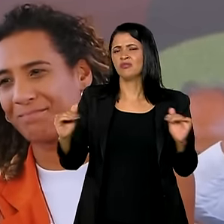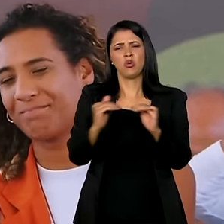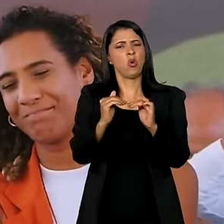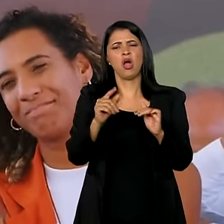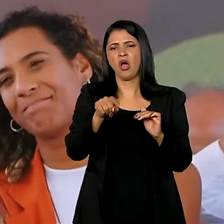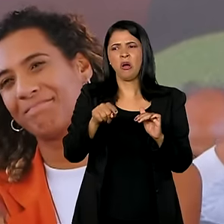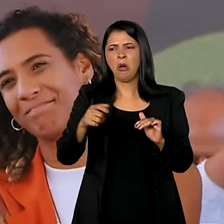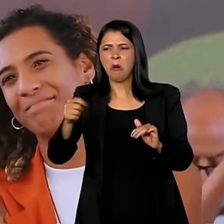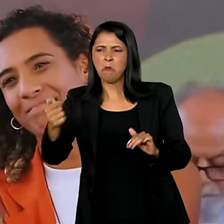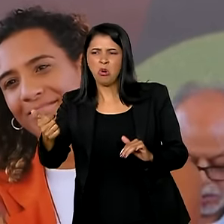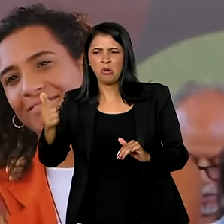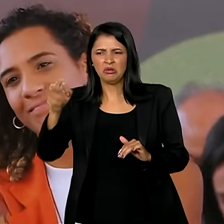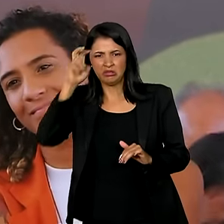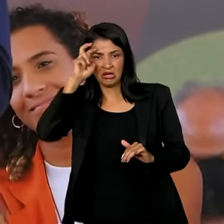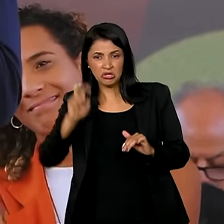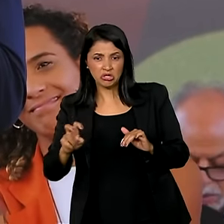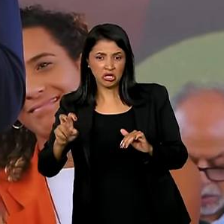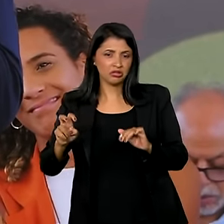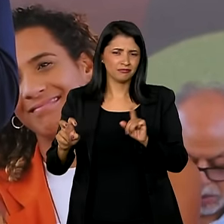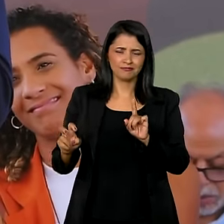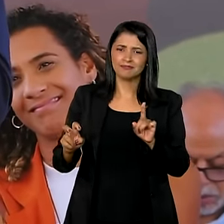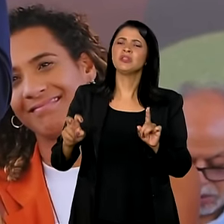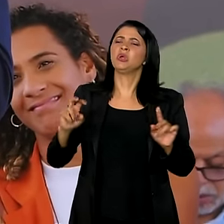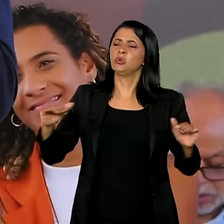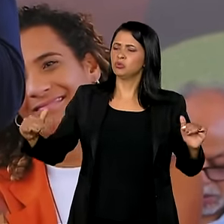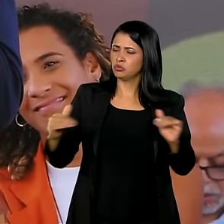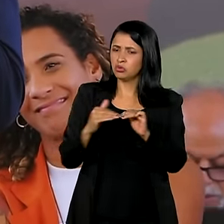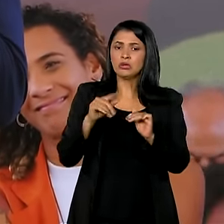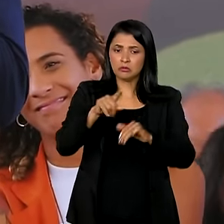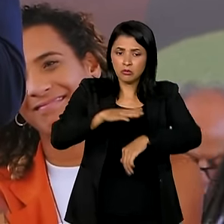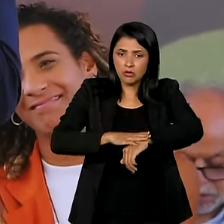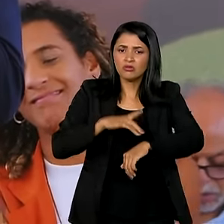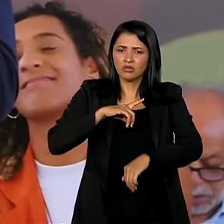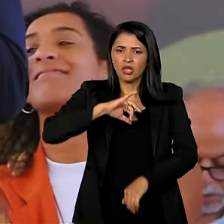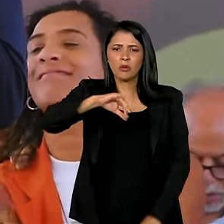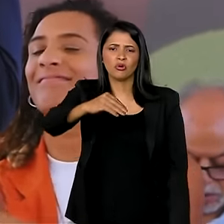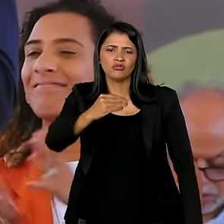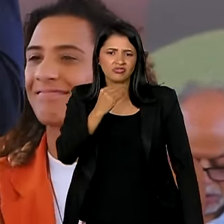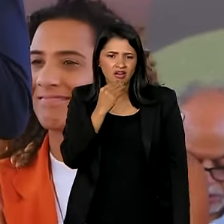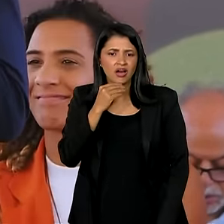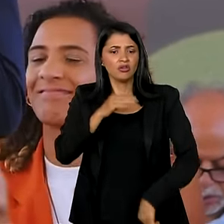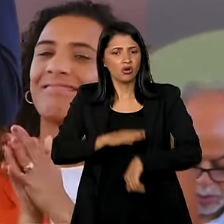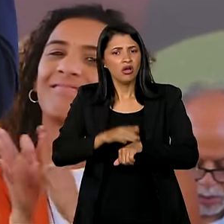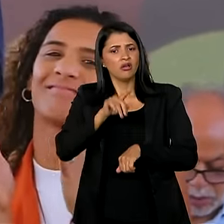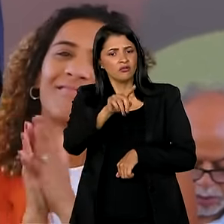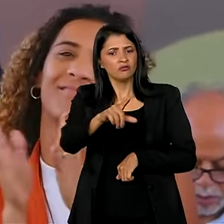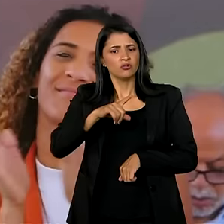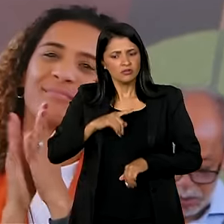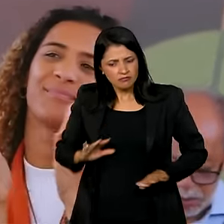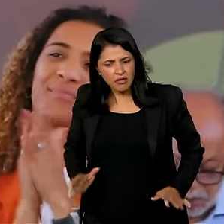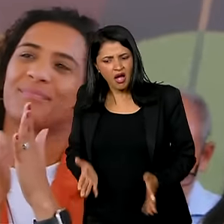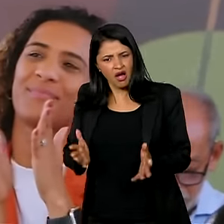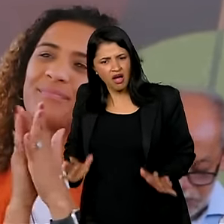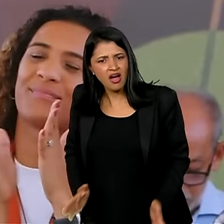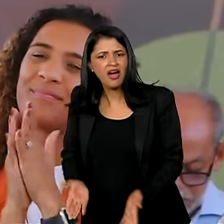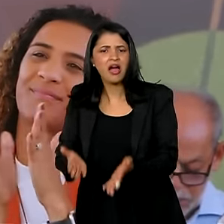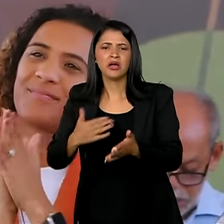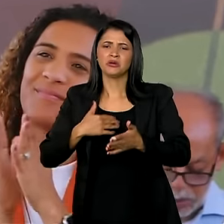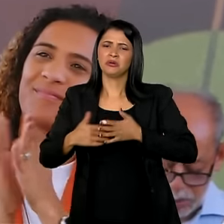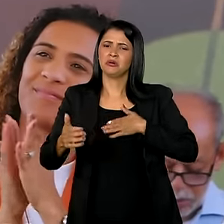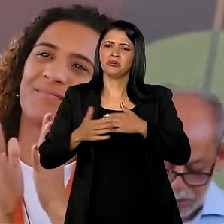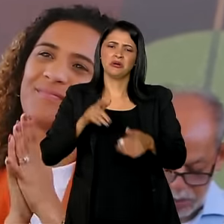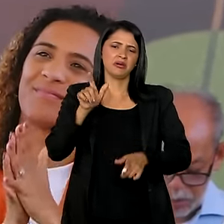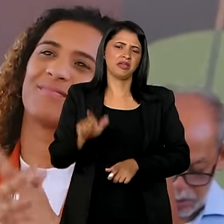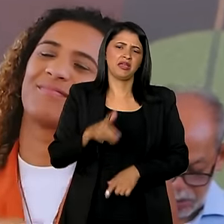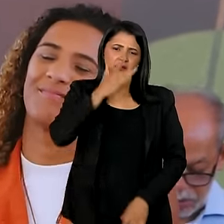menos inteligente que ninguém. Na hora que você tem oportunidade, na hora que você é incentivado, qualquer